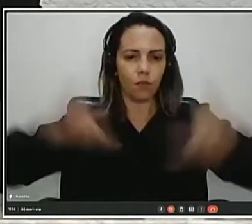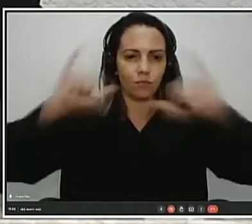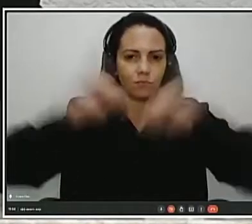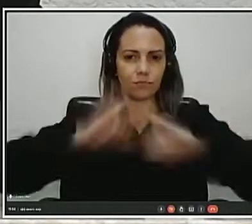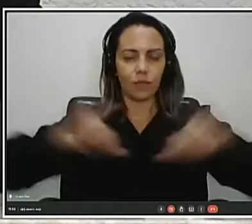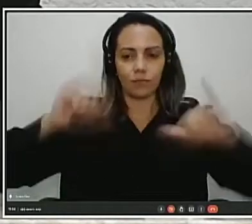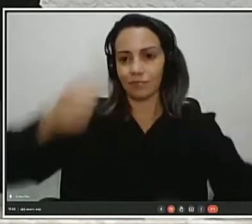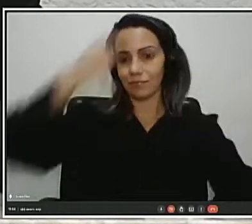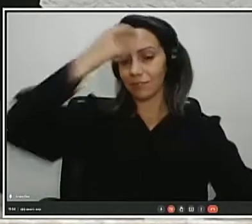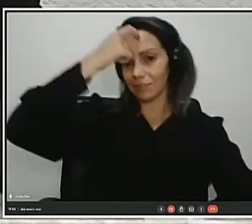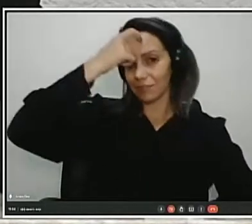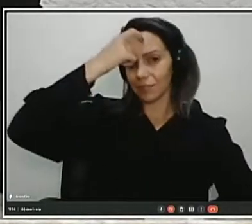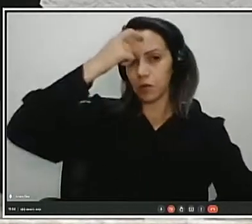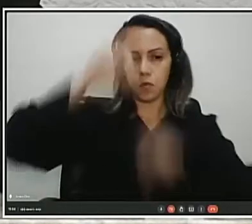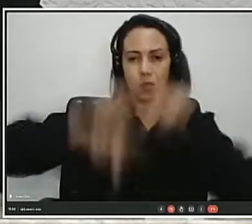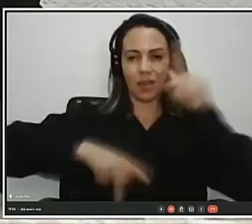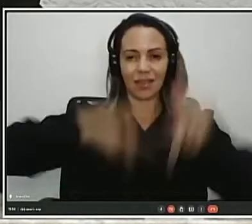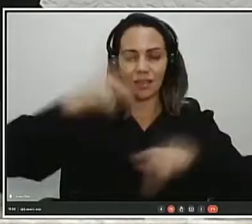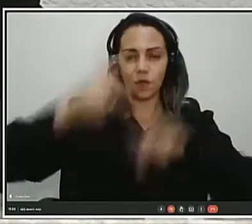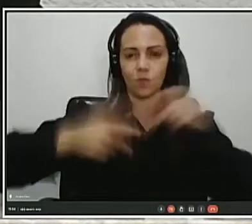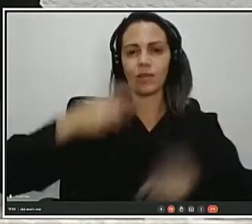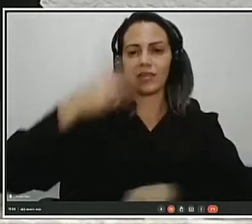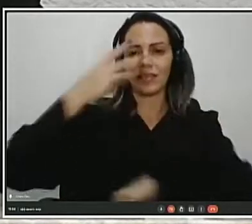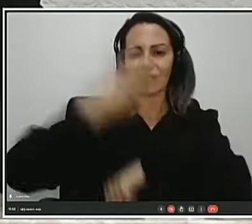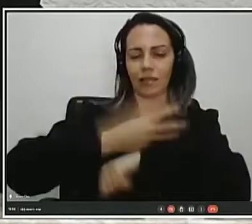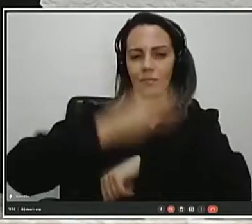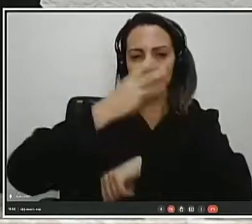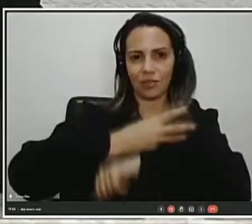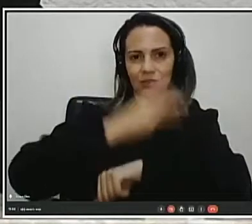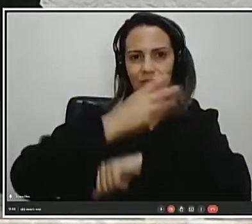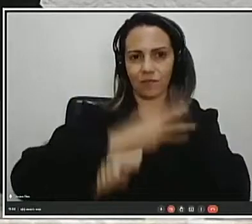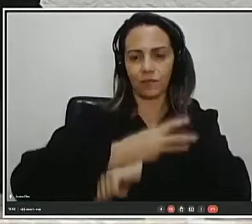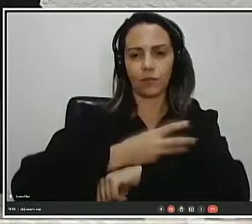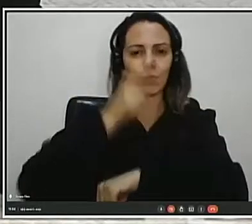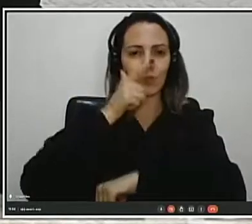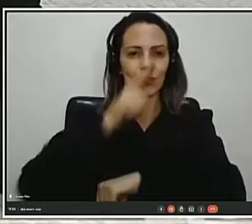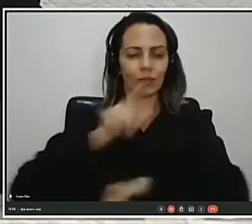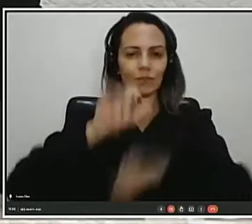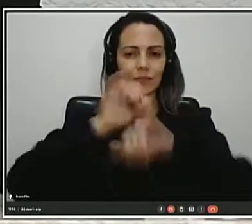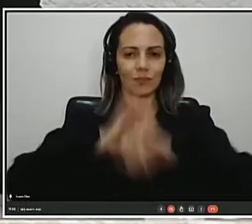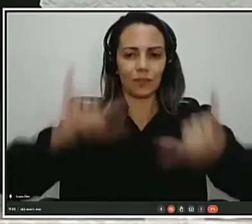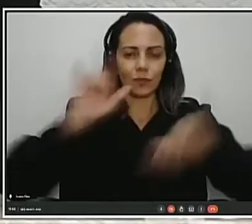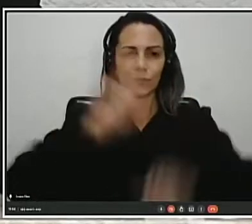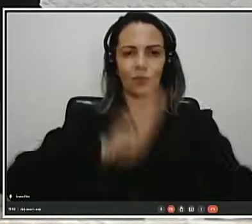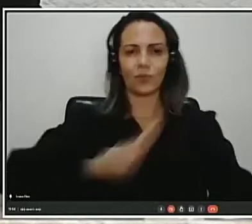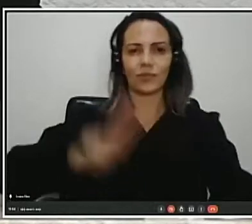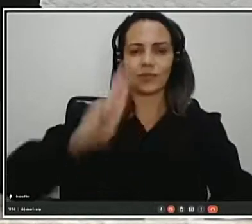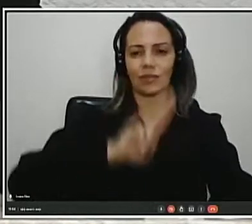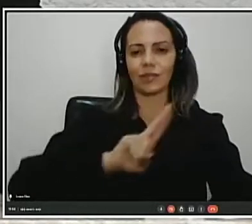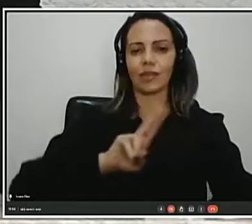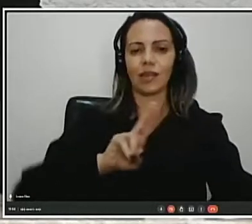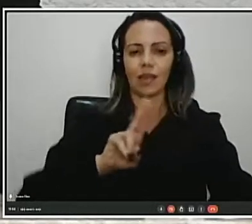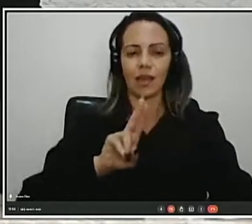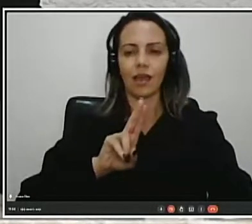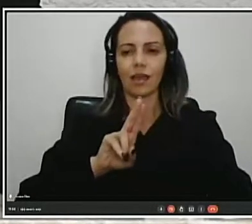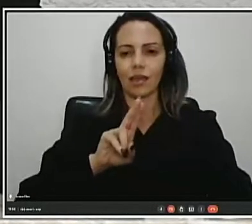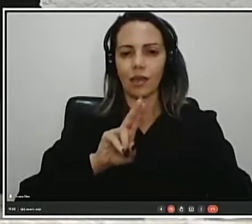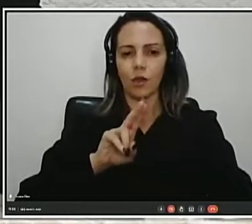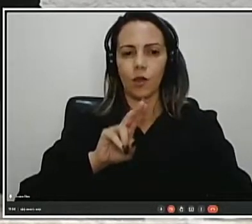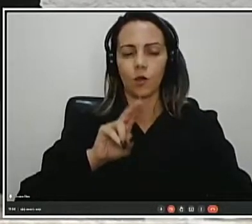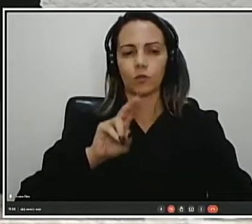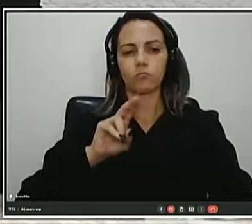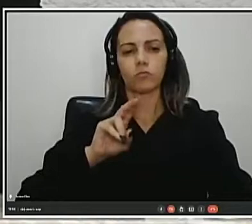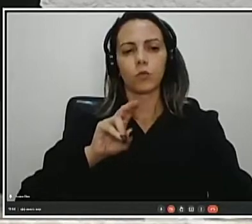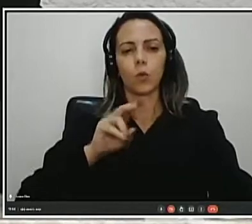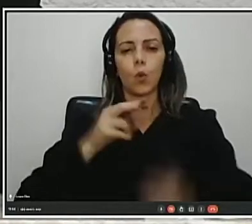ao público da terceira idade, utilizando veículos de mídia convencionais que venham à audiência conforme ao